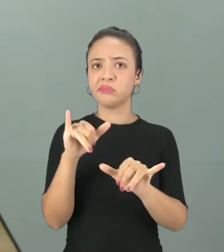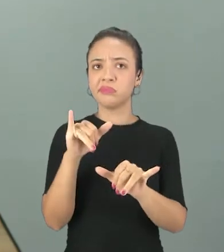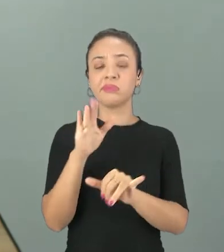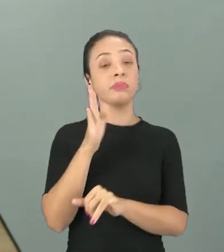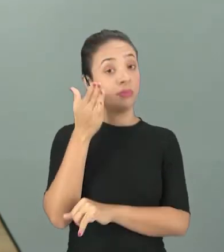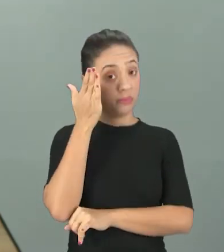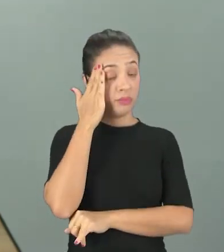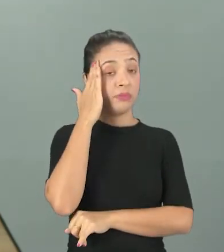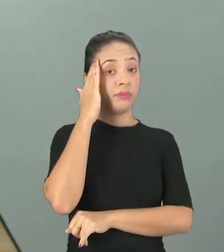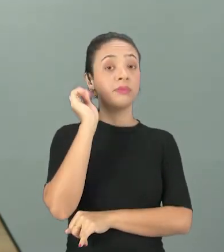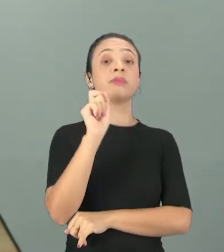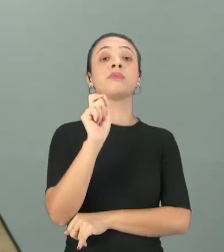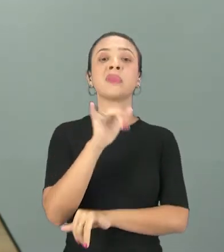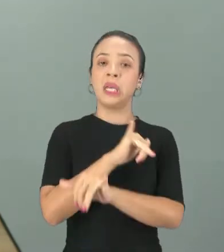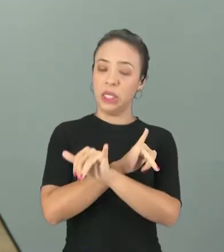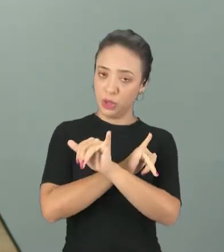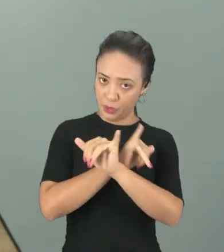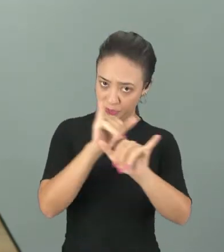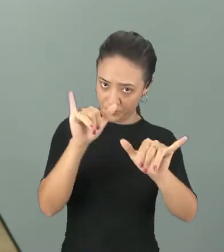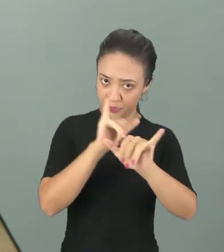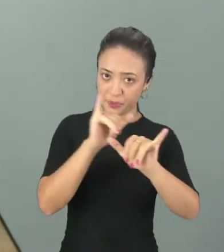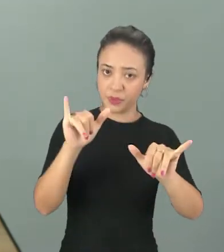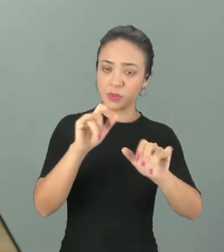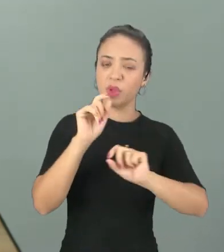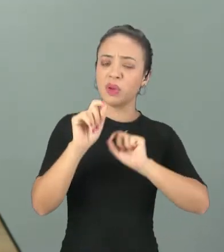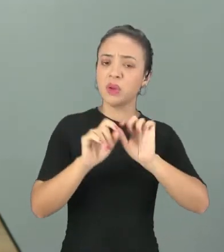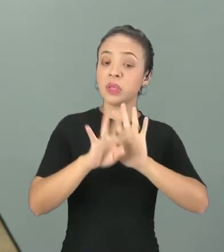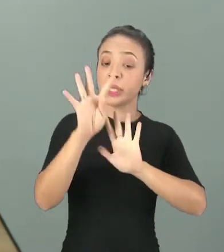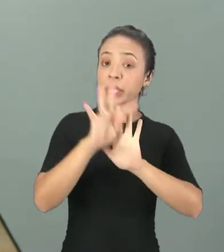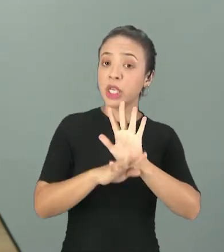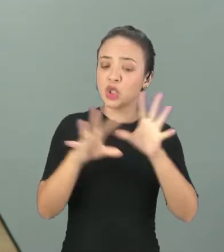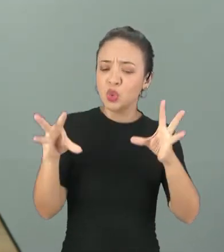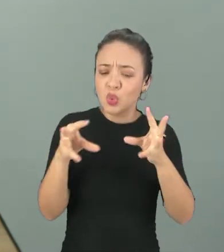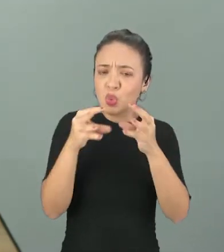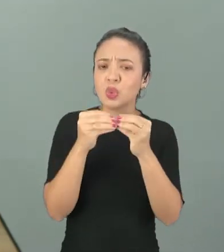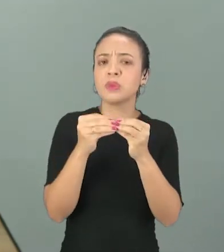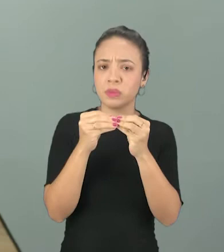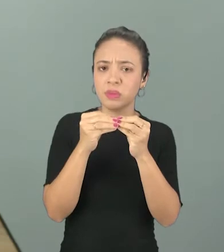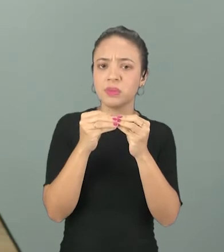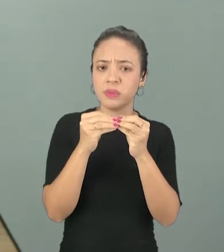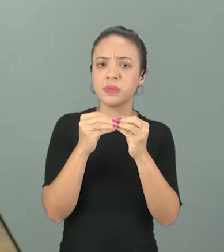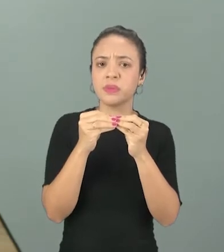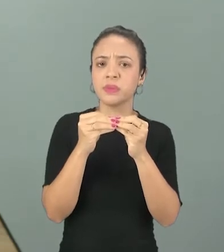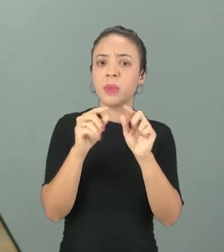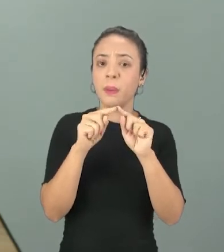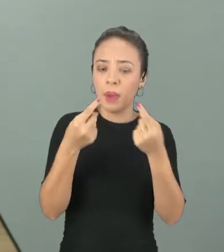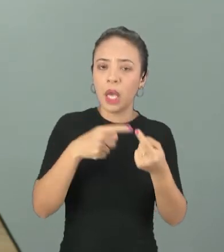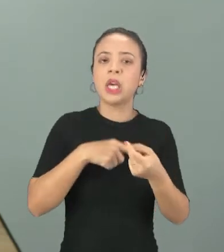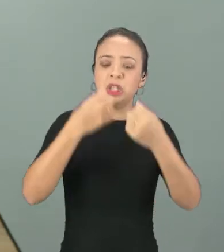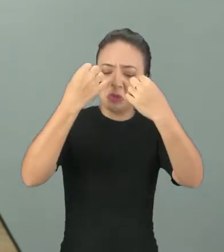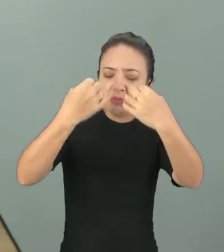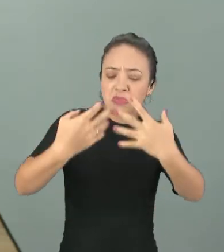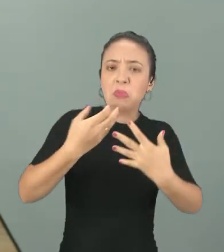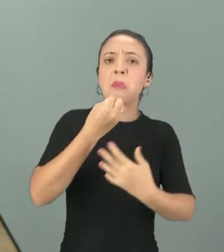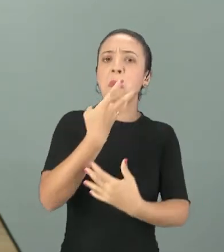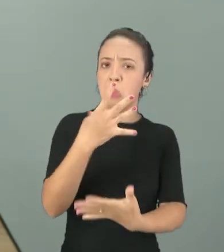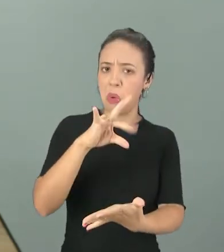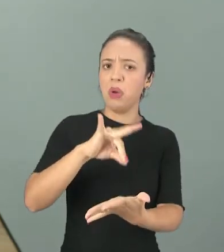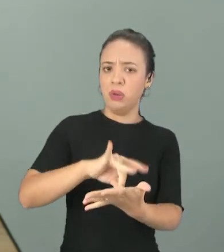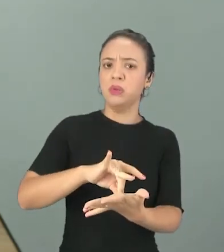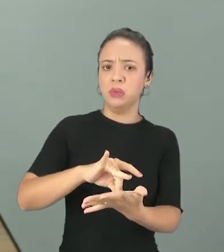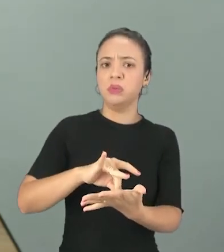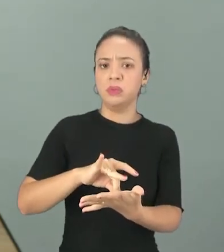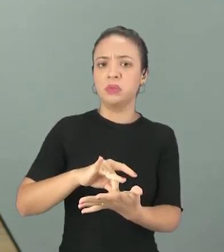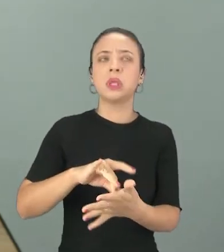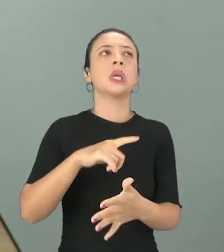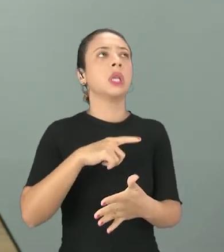já sabemos que as notícias são textos curtos, mas bastante explicativos, né?